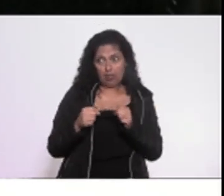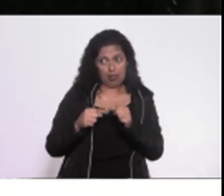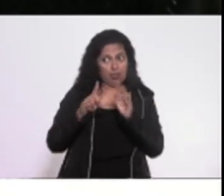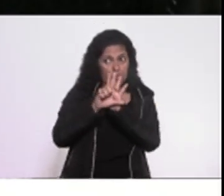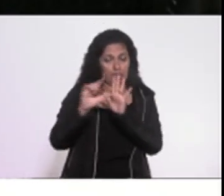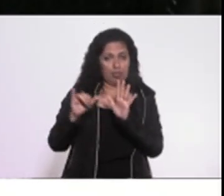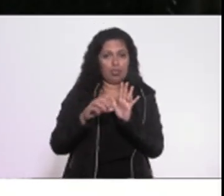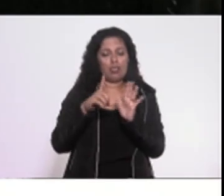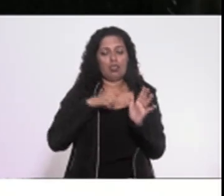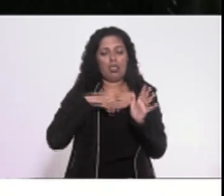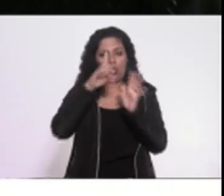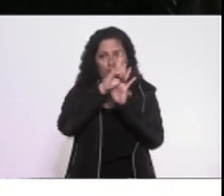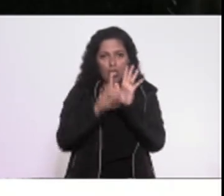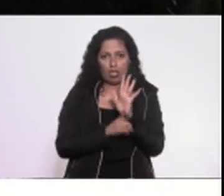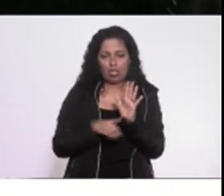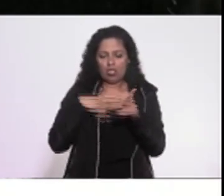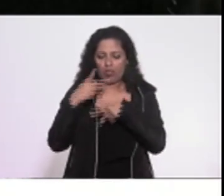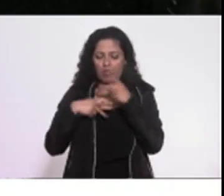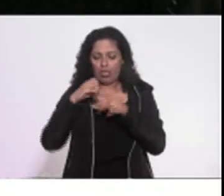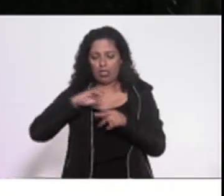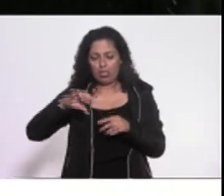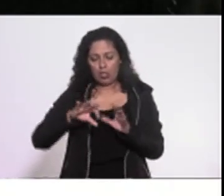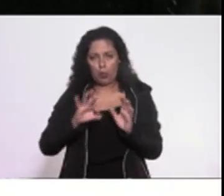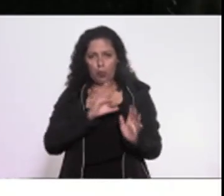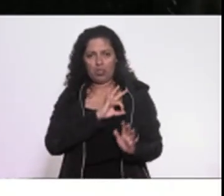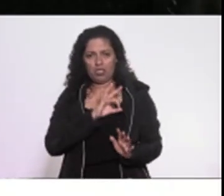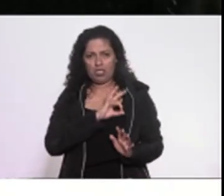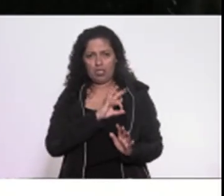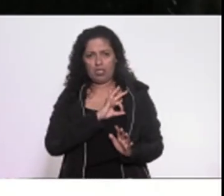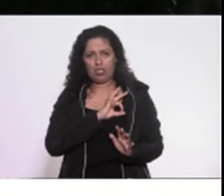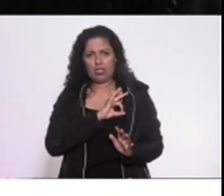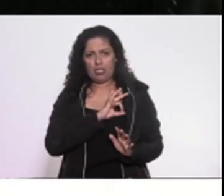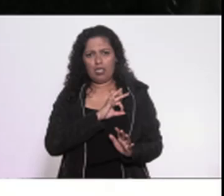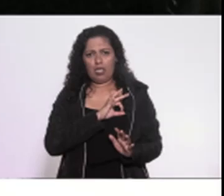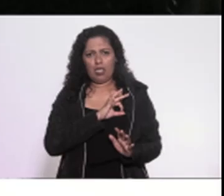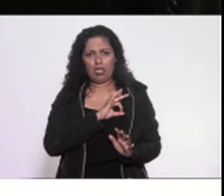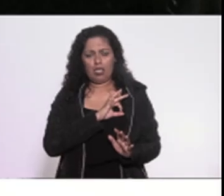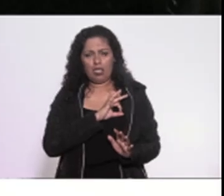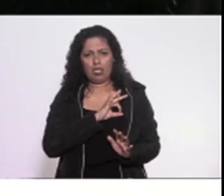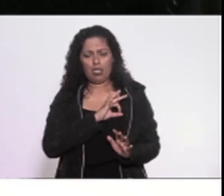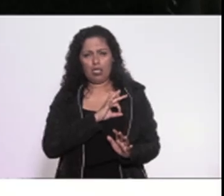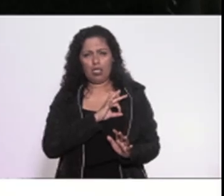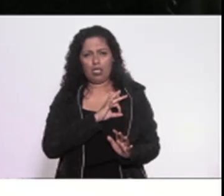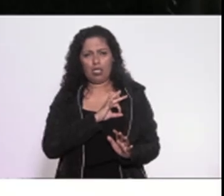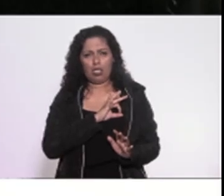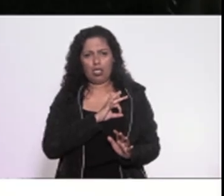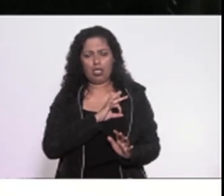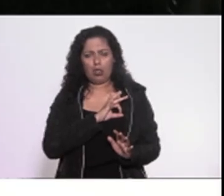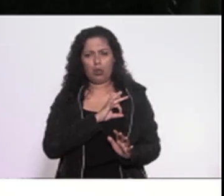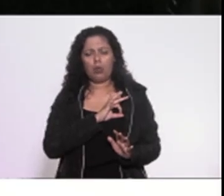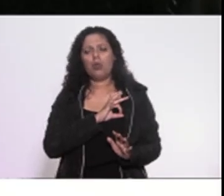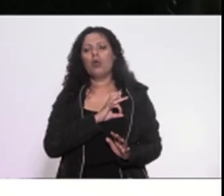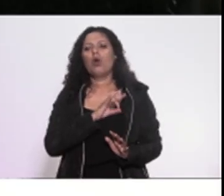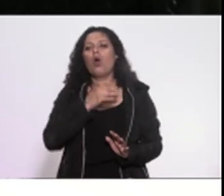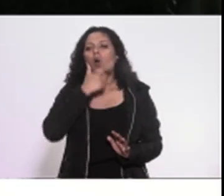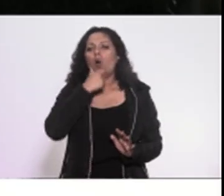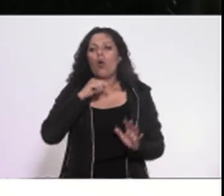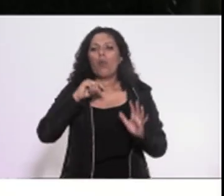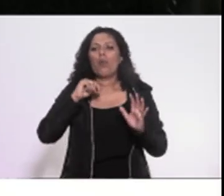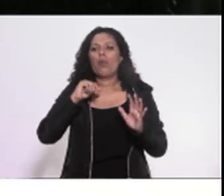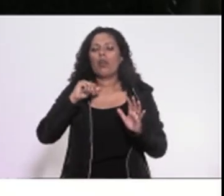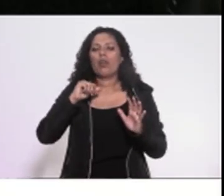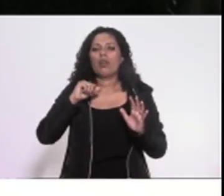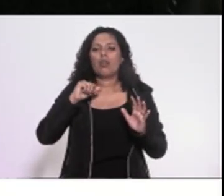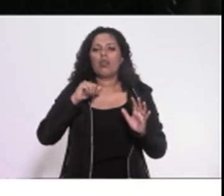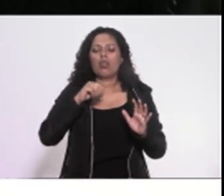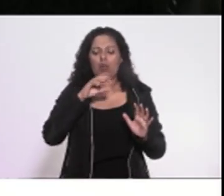que determina que, no caso dos policiais, que infelizmente há também registro de mulheres que são agredidas